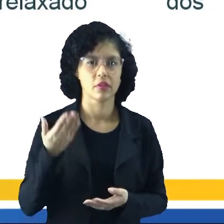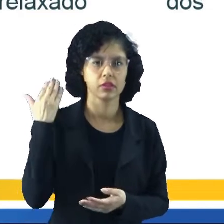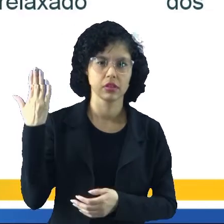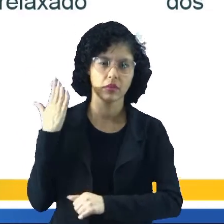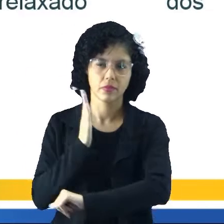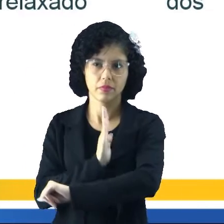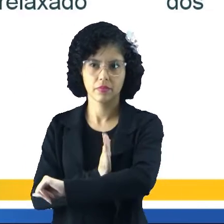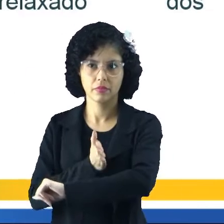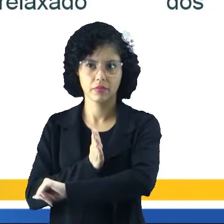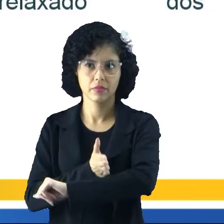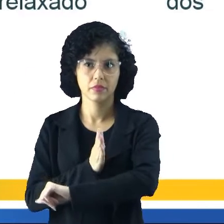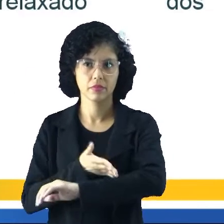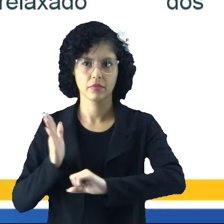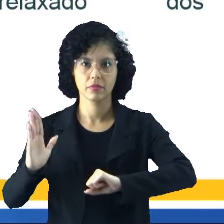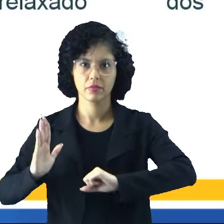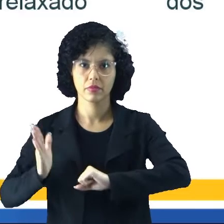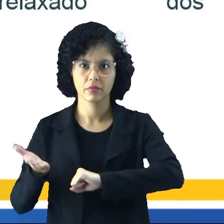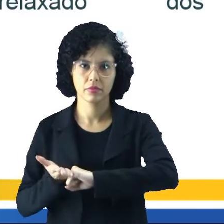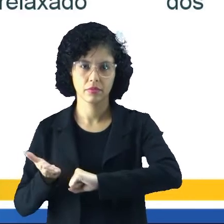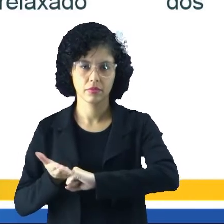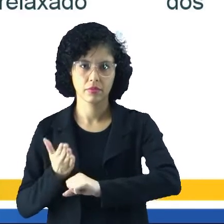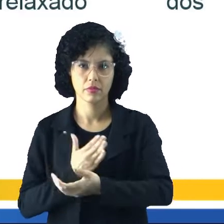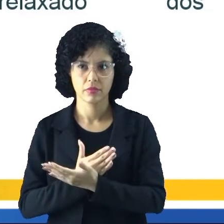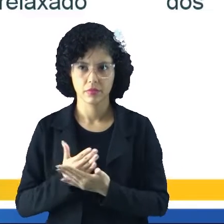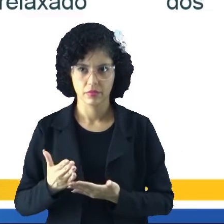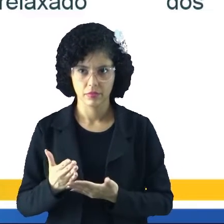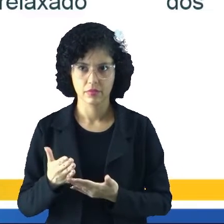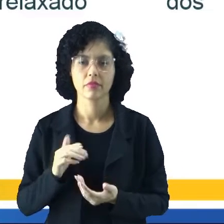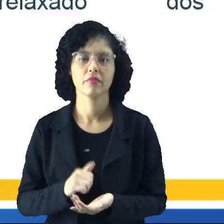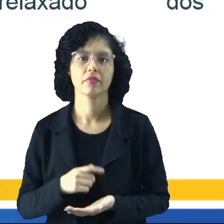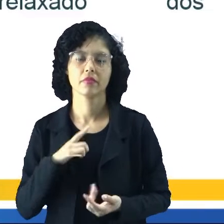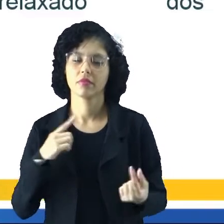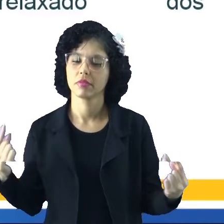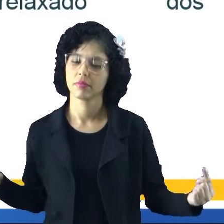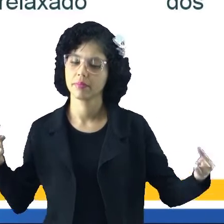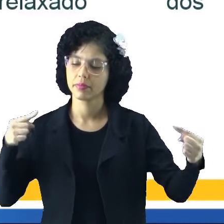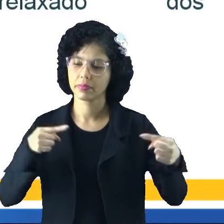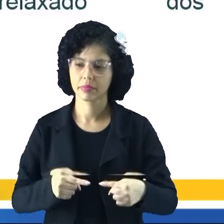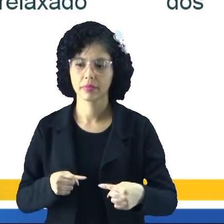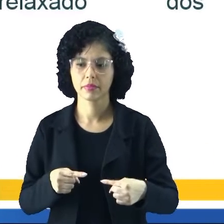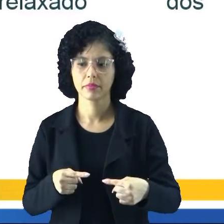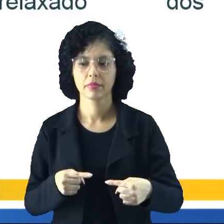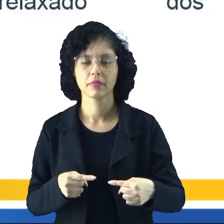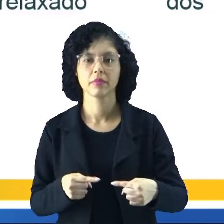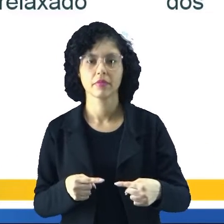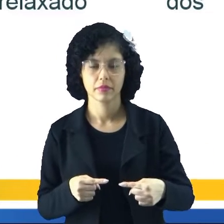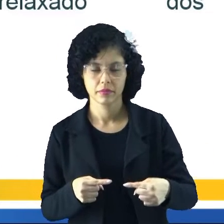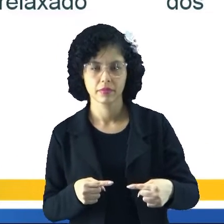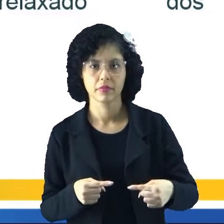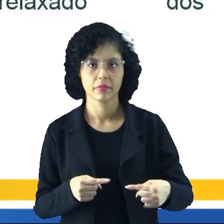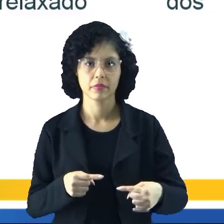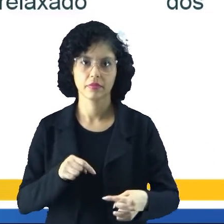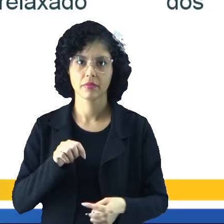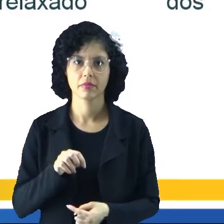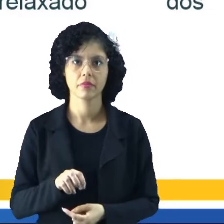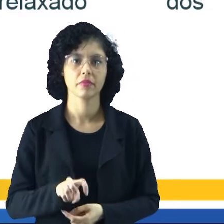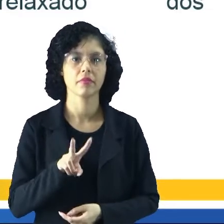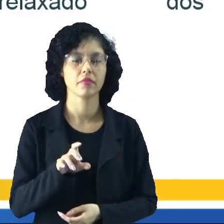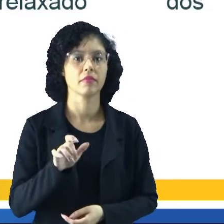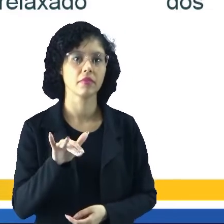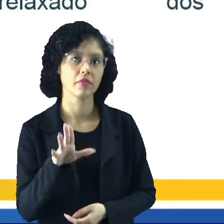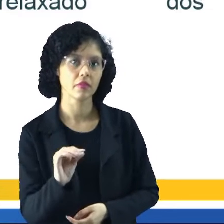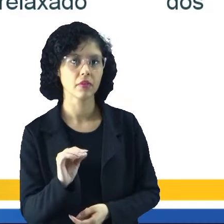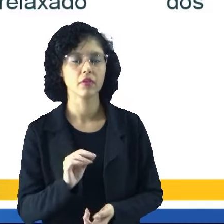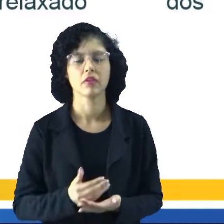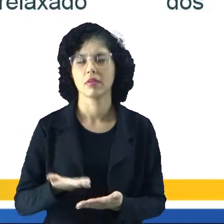Média, aí, no moderno, assim, no início já, que tinha aquela disputa, né? Principalmente no Velho Oeste, ficava dois de